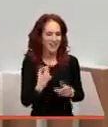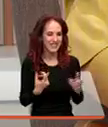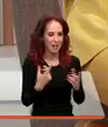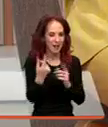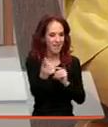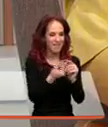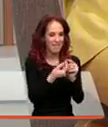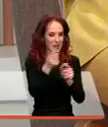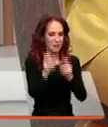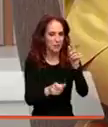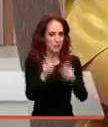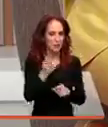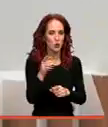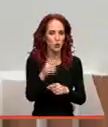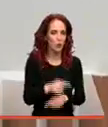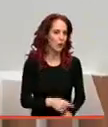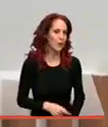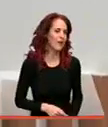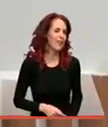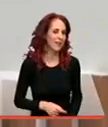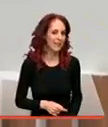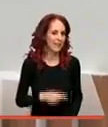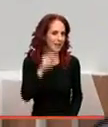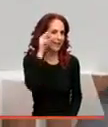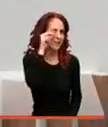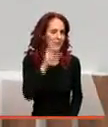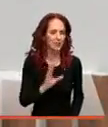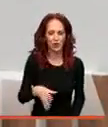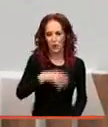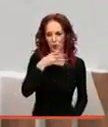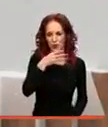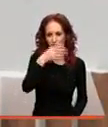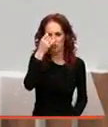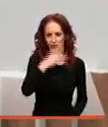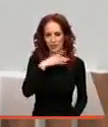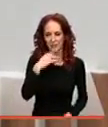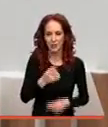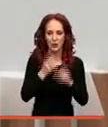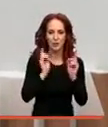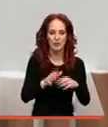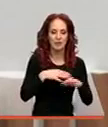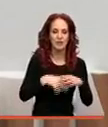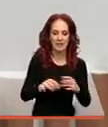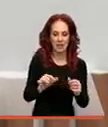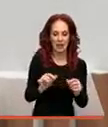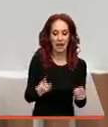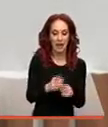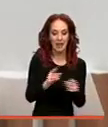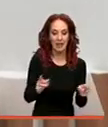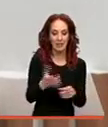próximo nada sim é que vai fazer hoje eu já contei essa história mas é interessante porque o conselho político da rádio